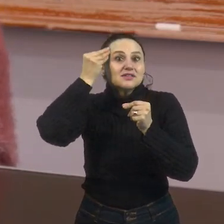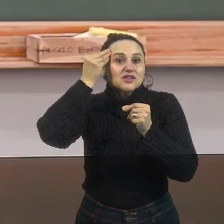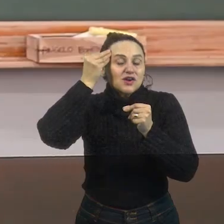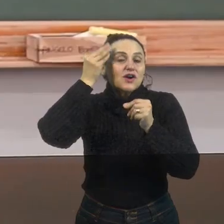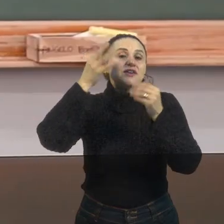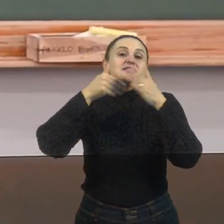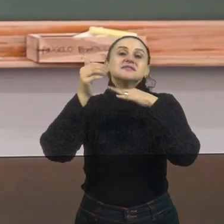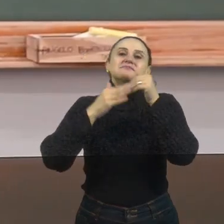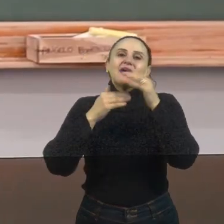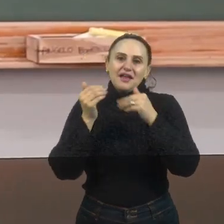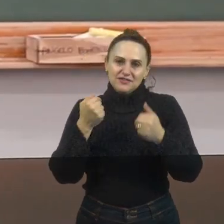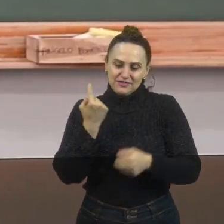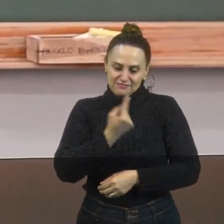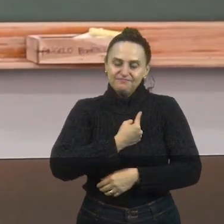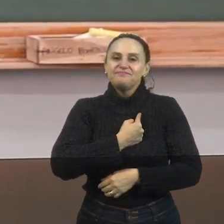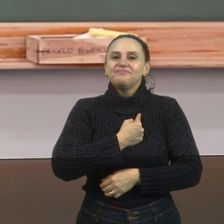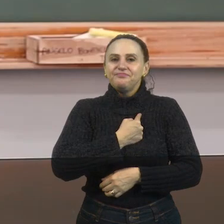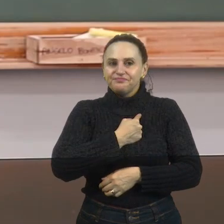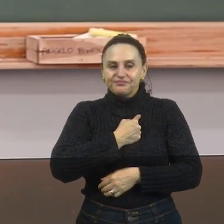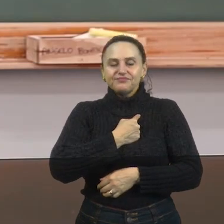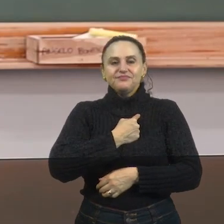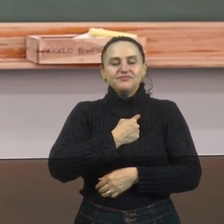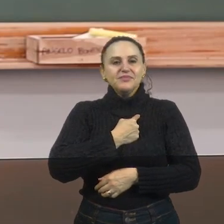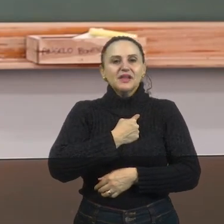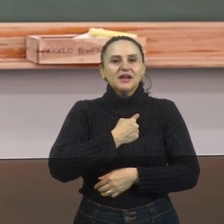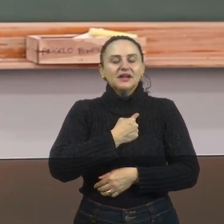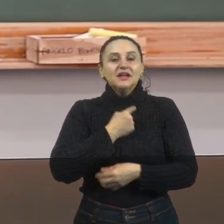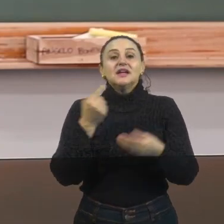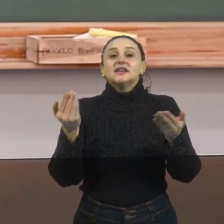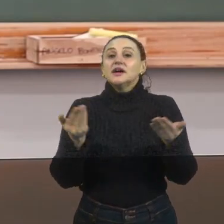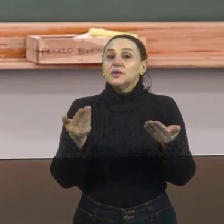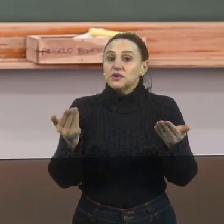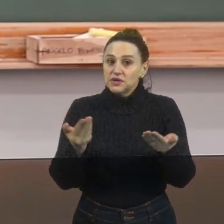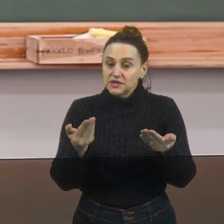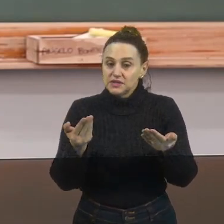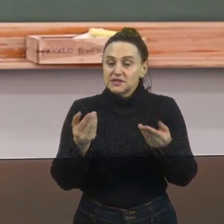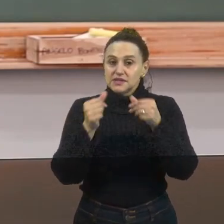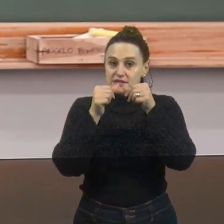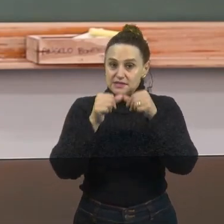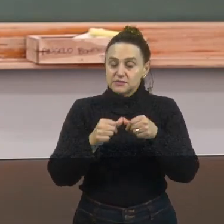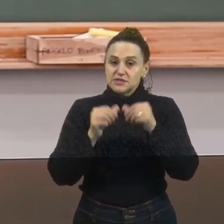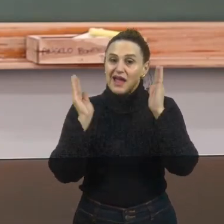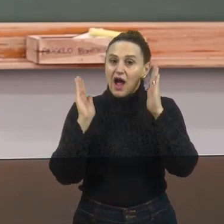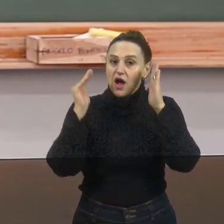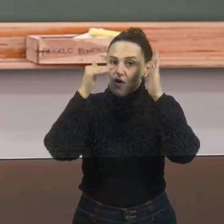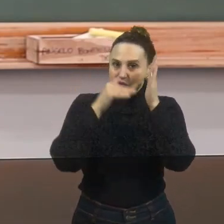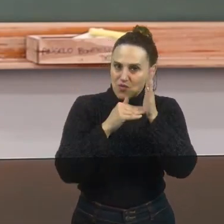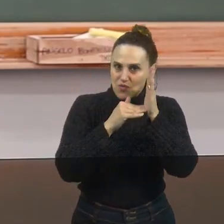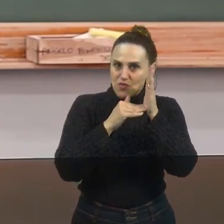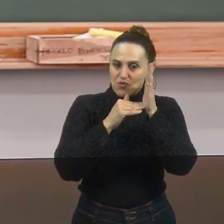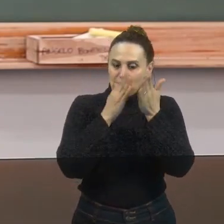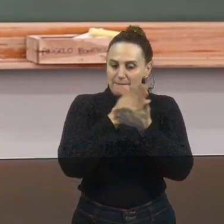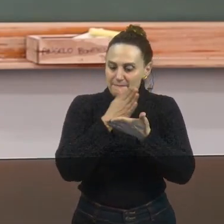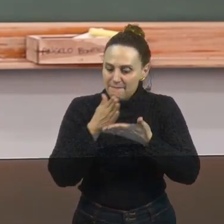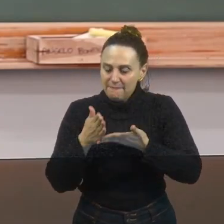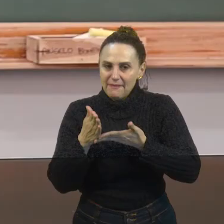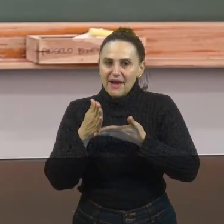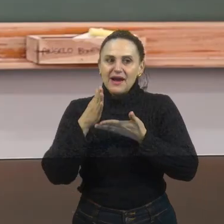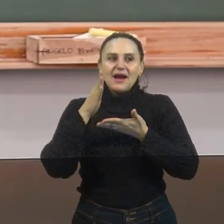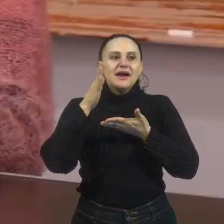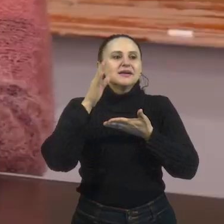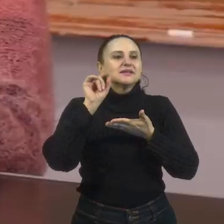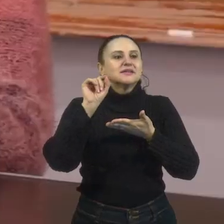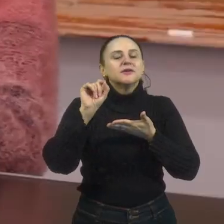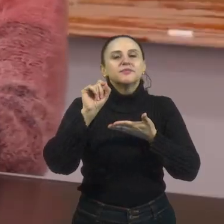humanos. Então, pessoas, estamos na nossa última parte do e-book, que vai tratar do quê, né? Nós